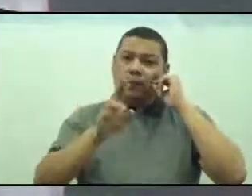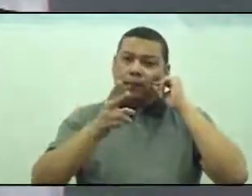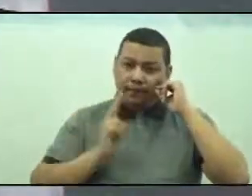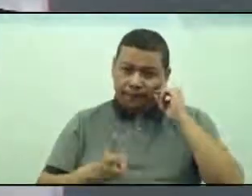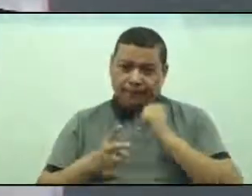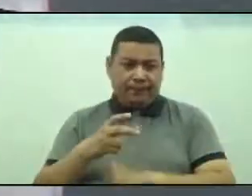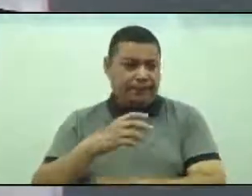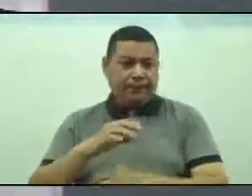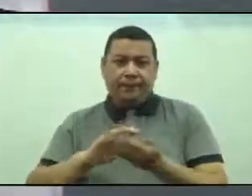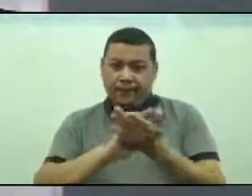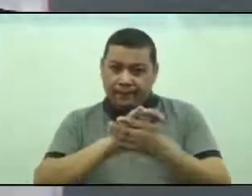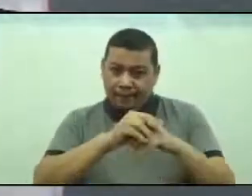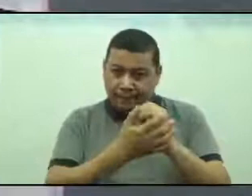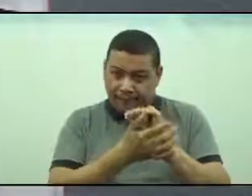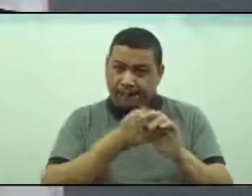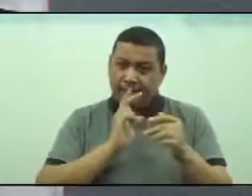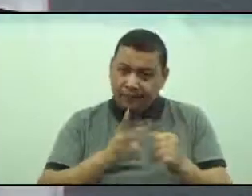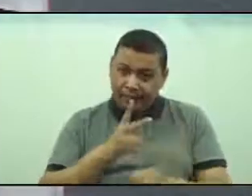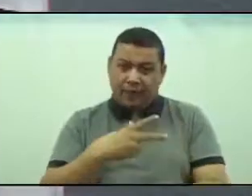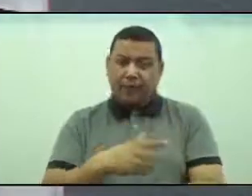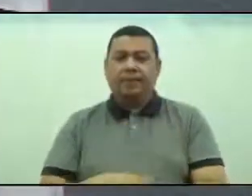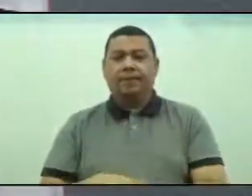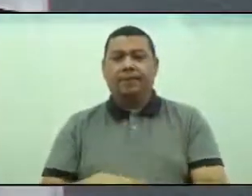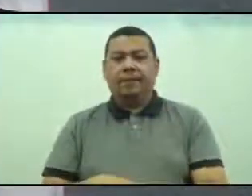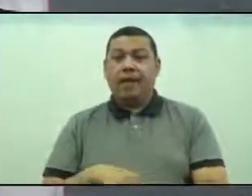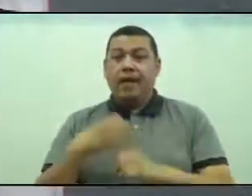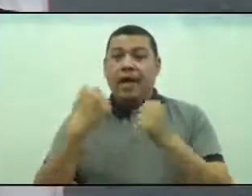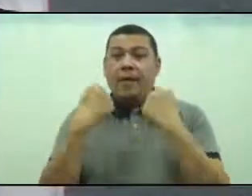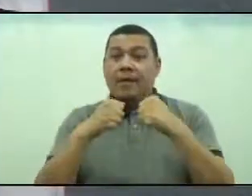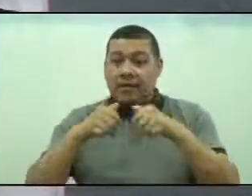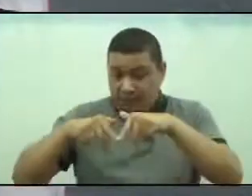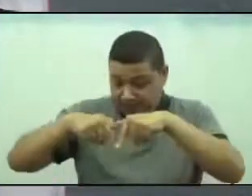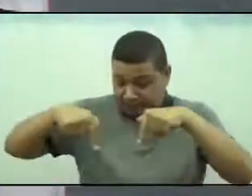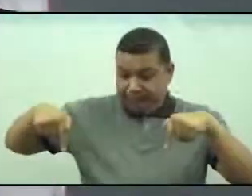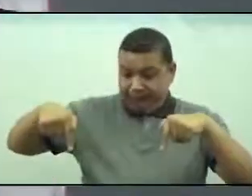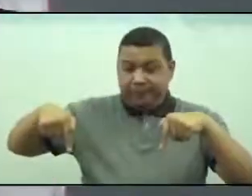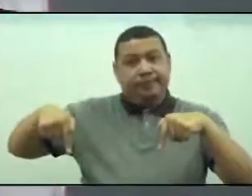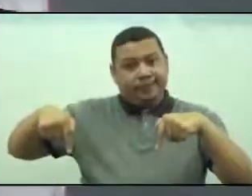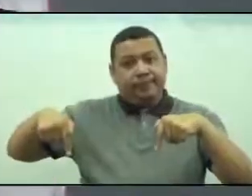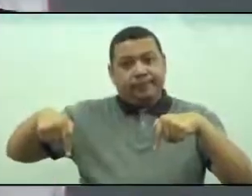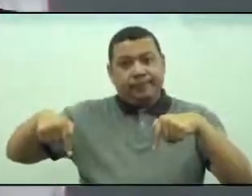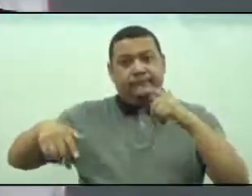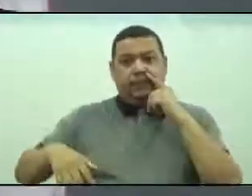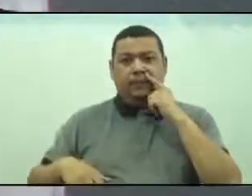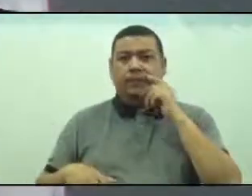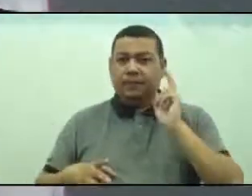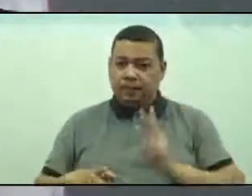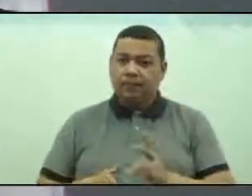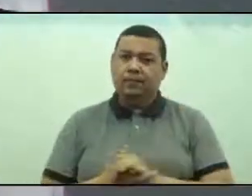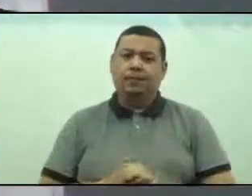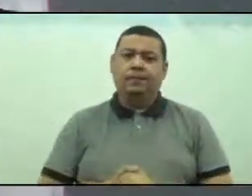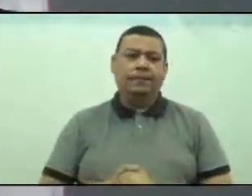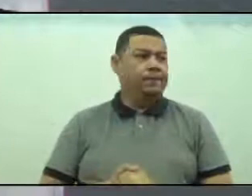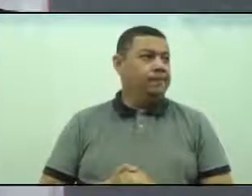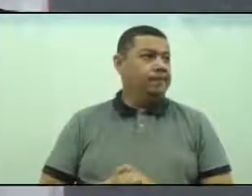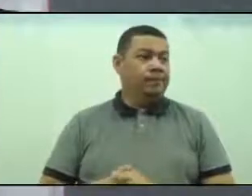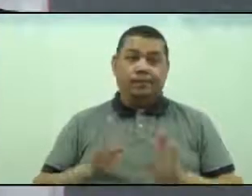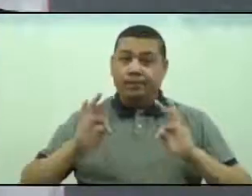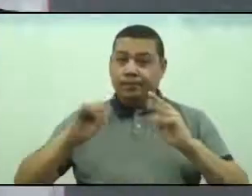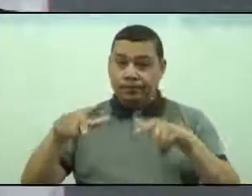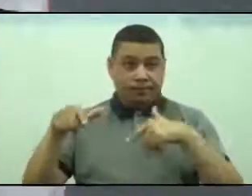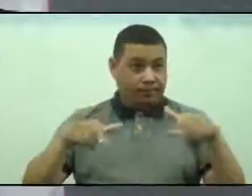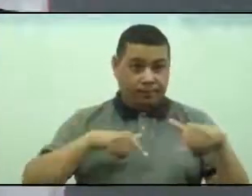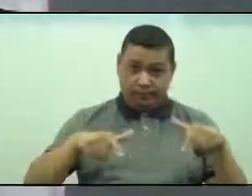o distanciamento social sejam evitadas. Né? Acho que todo mundo aqui, independente do ramo de trabalho, do ramo de